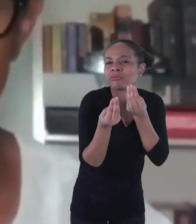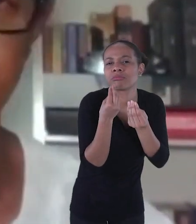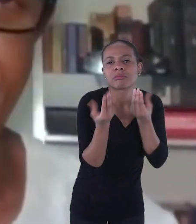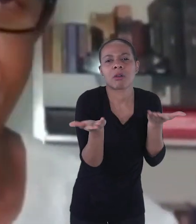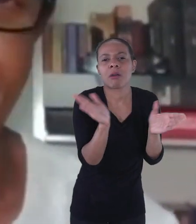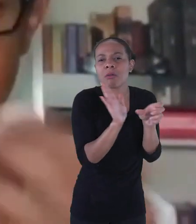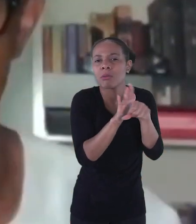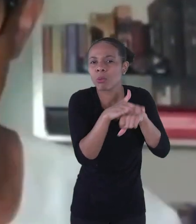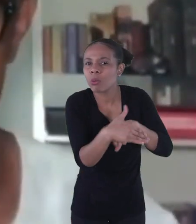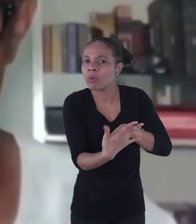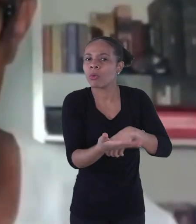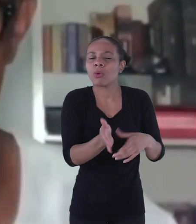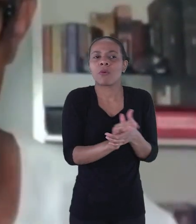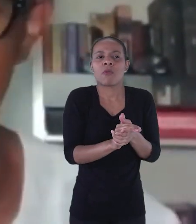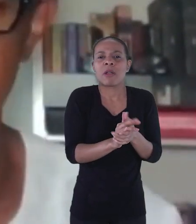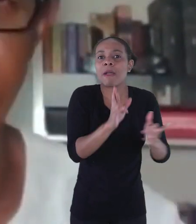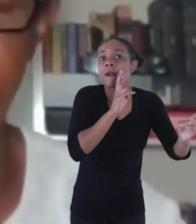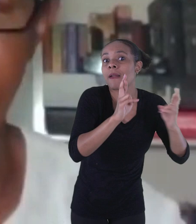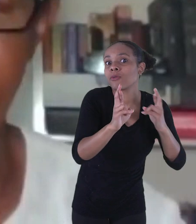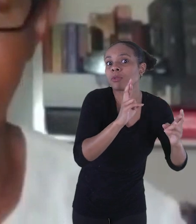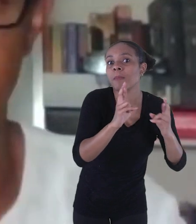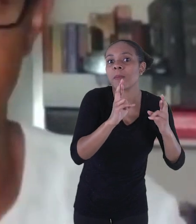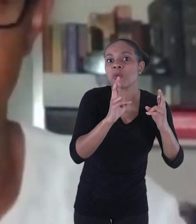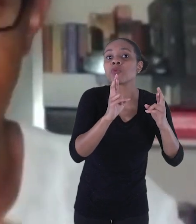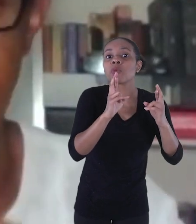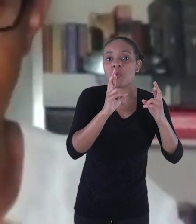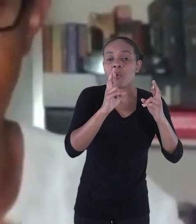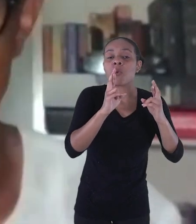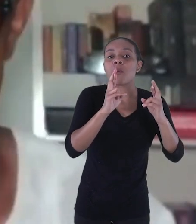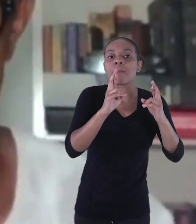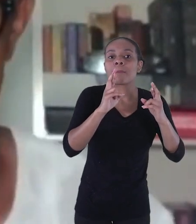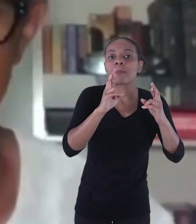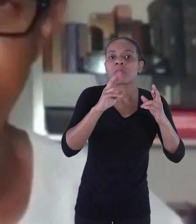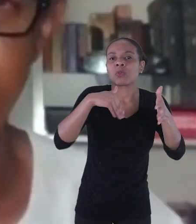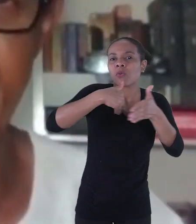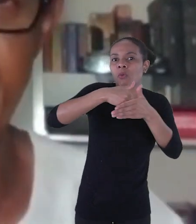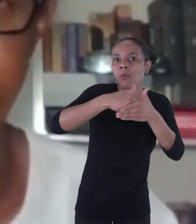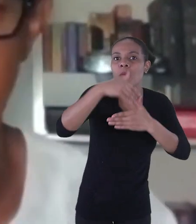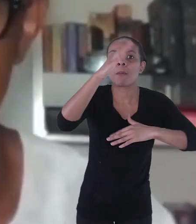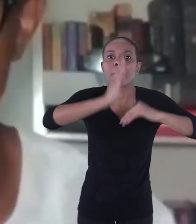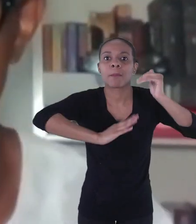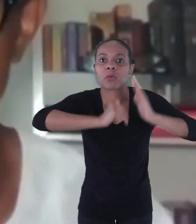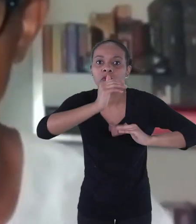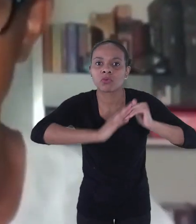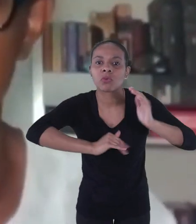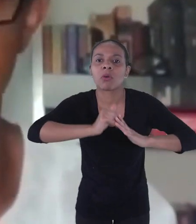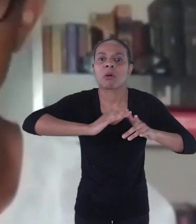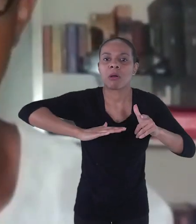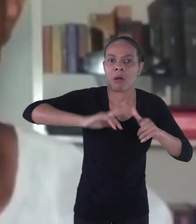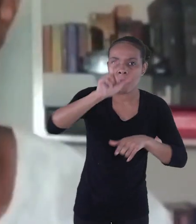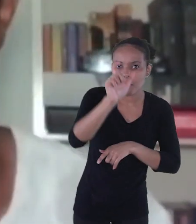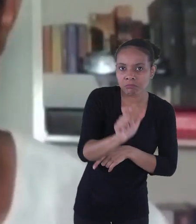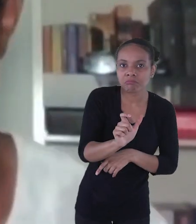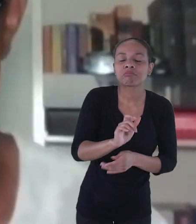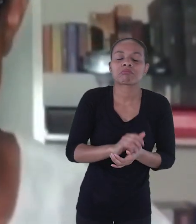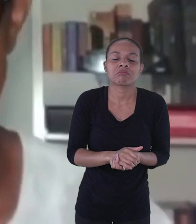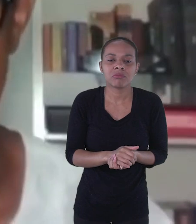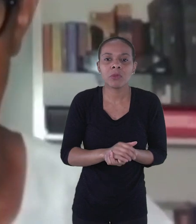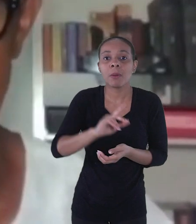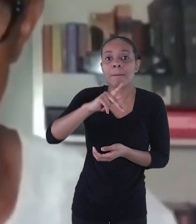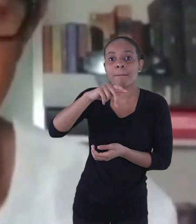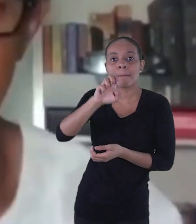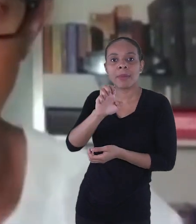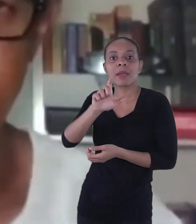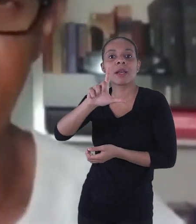Éder Joffre, relacionamento com Pelé, com a sociedade que ela jamais imaginaria que fosse aceitá-la